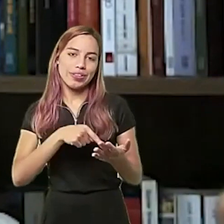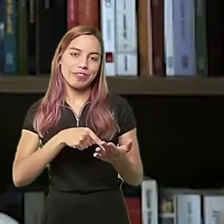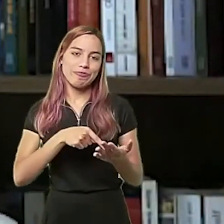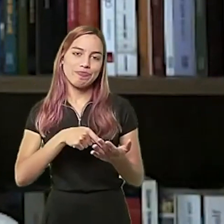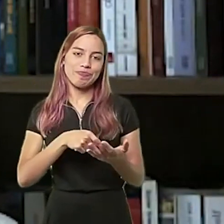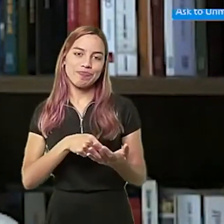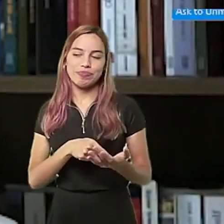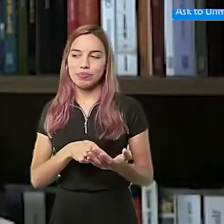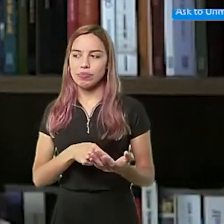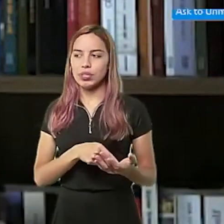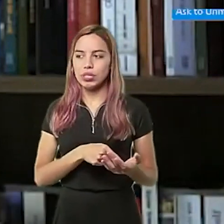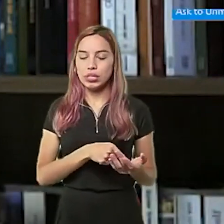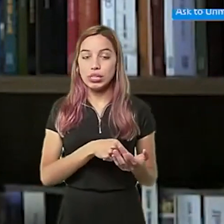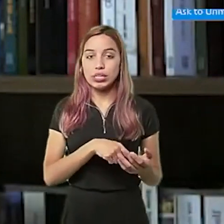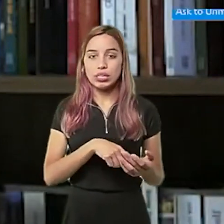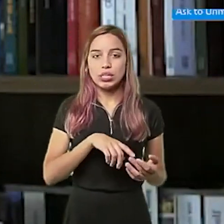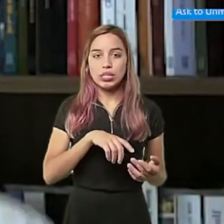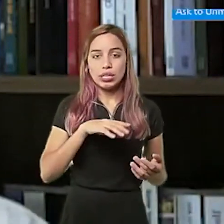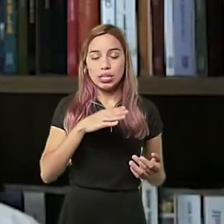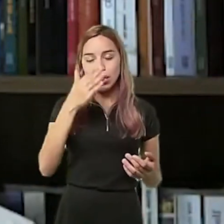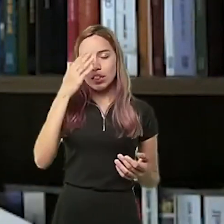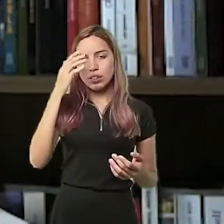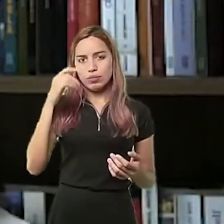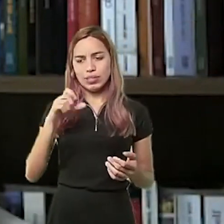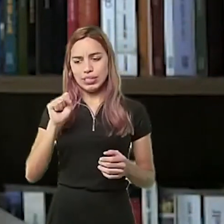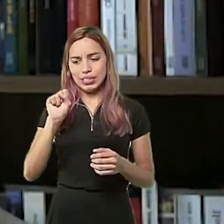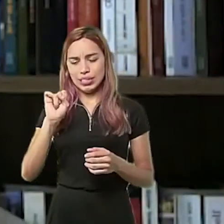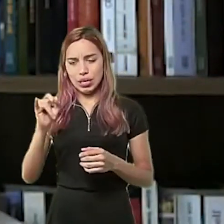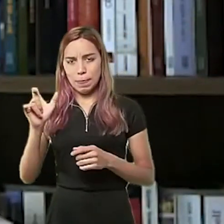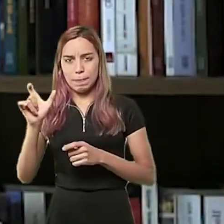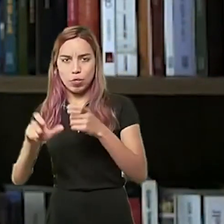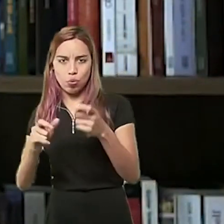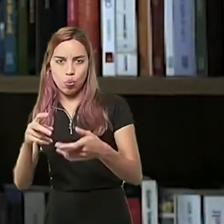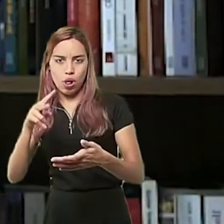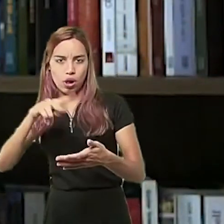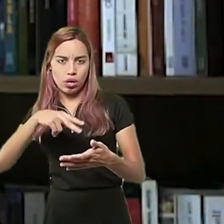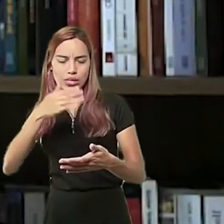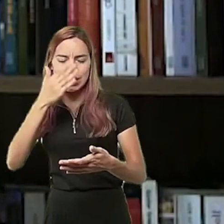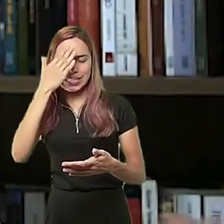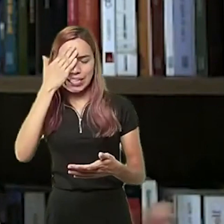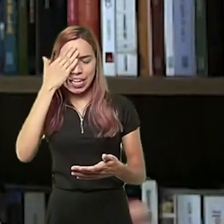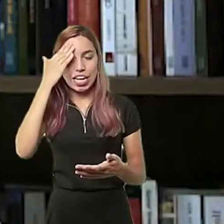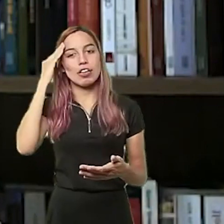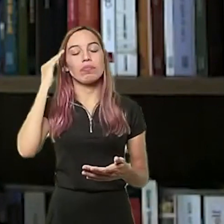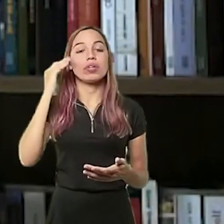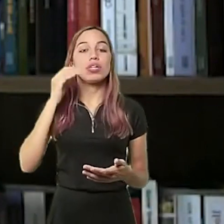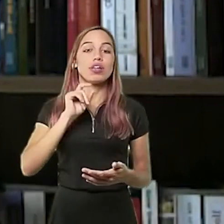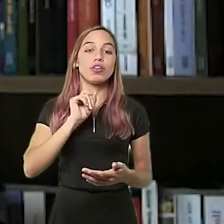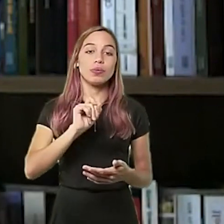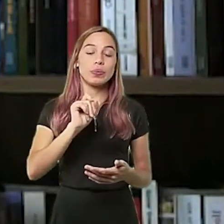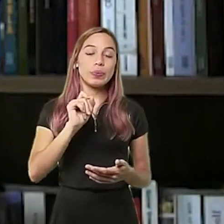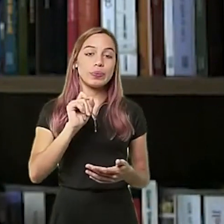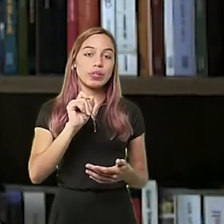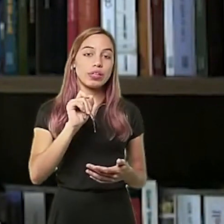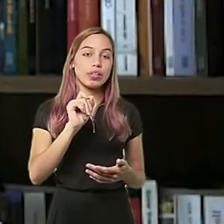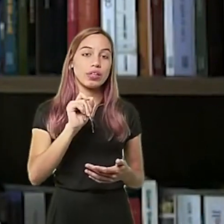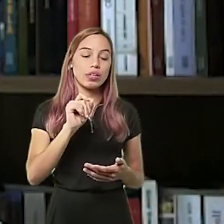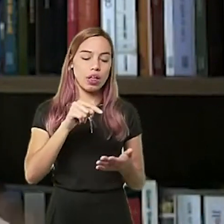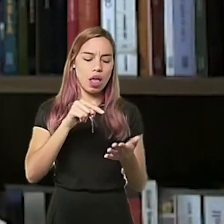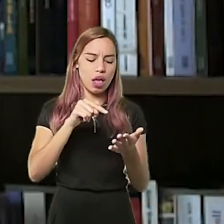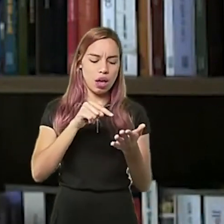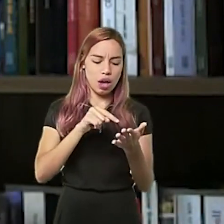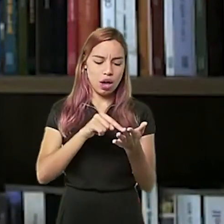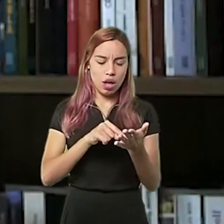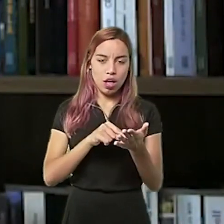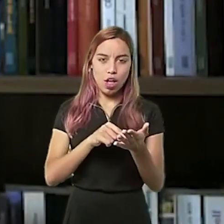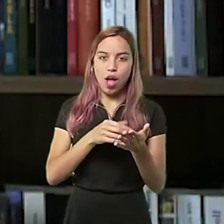gente olhar o verso, o bispo escreveu o nome das pessoas que seriam salvas, né?